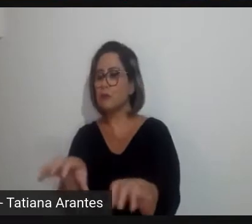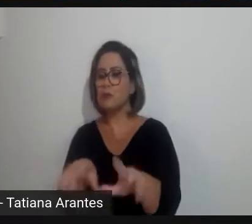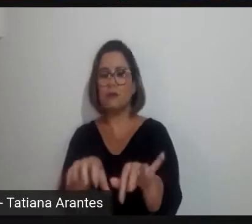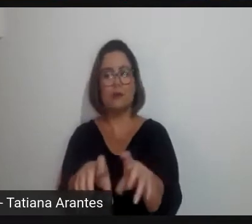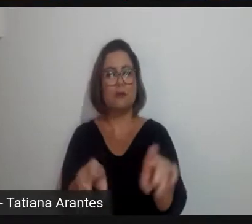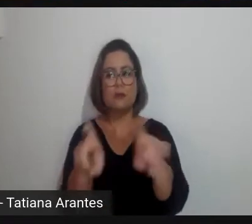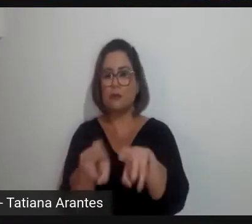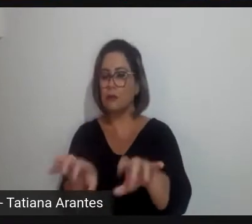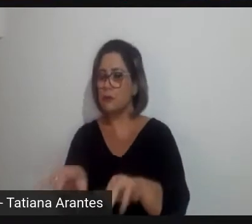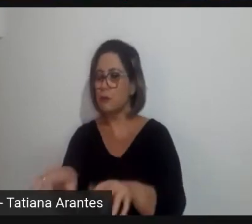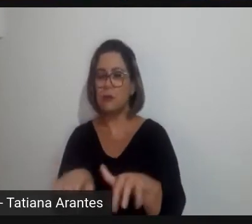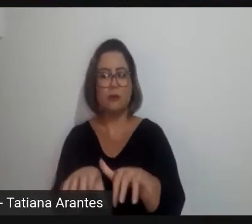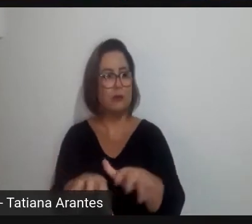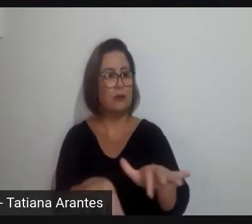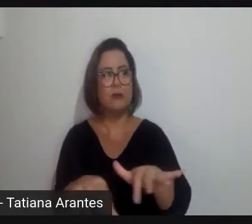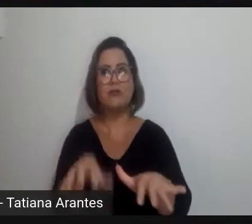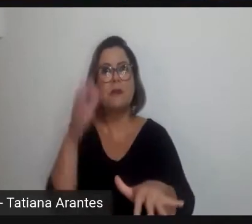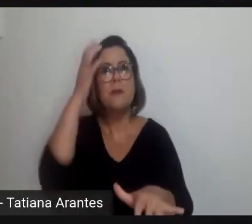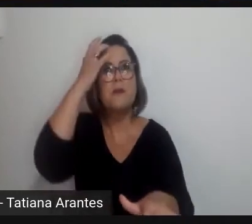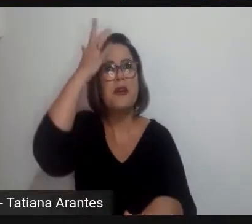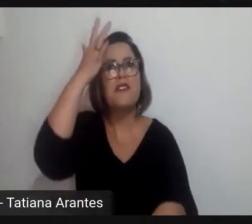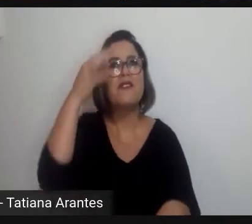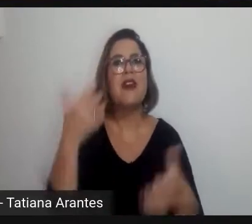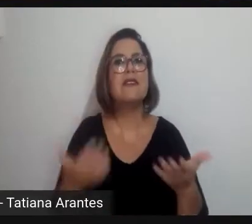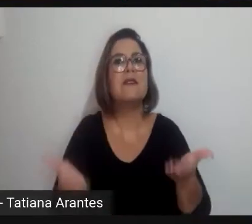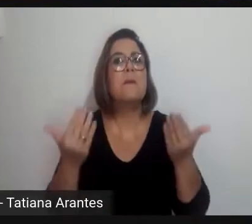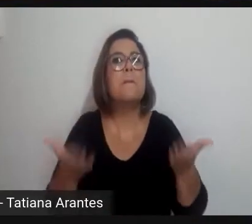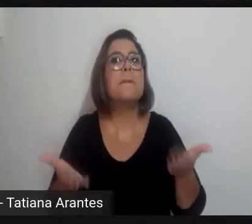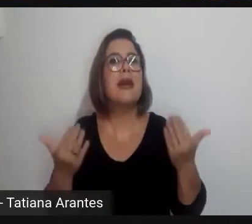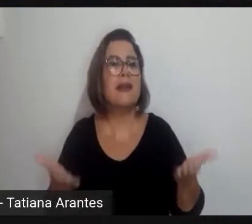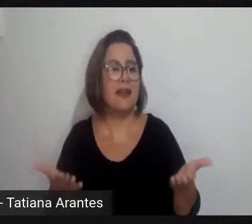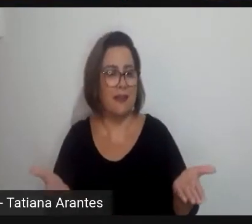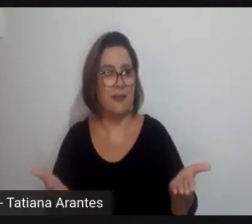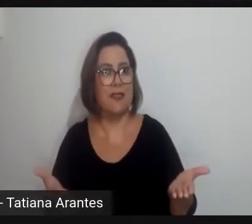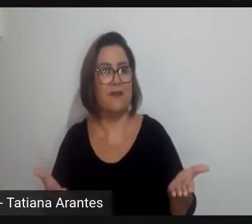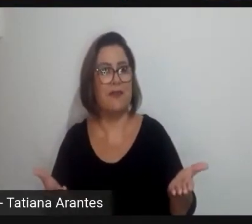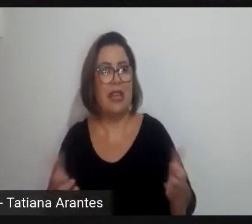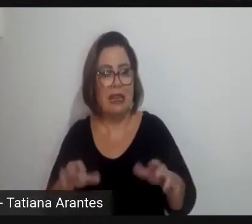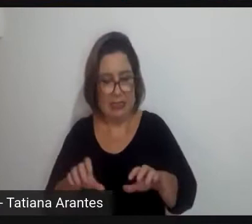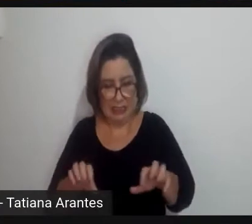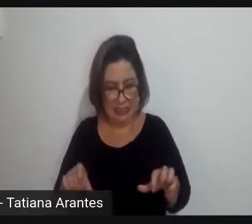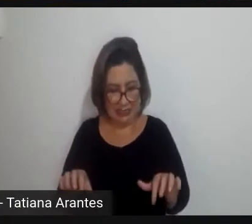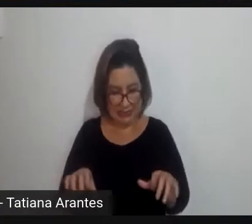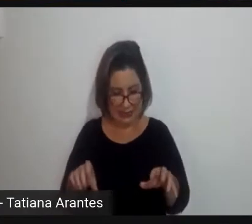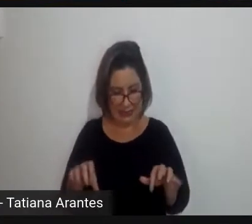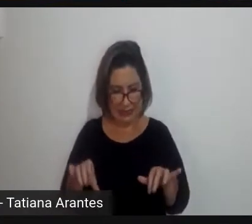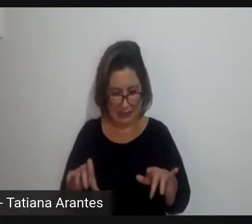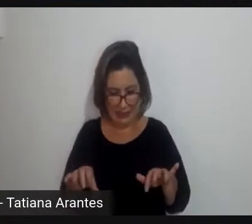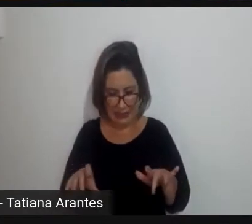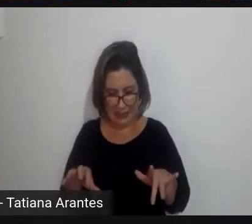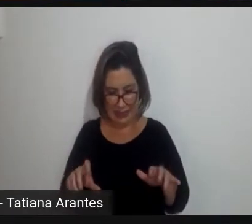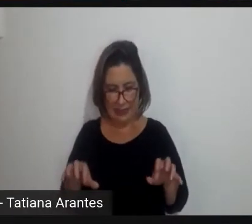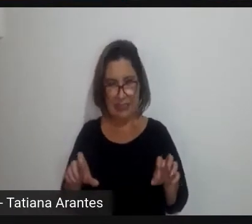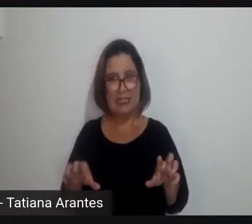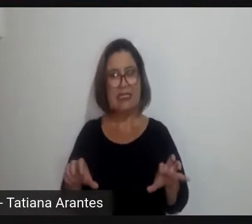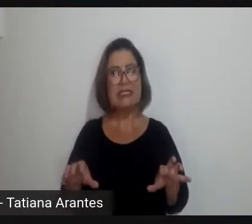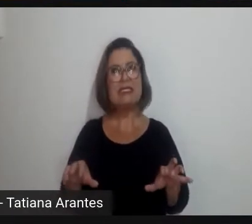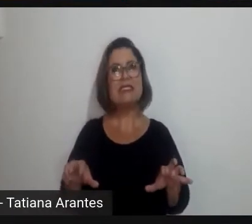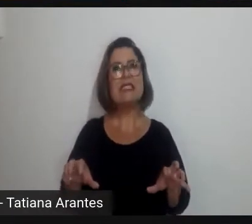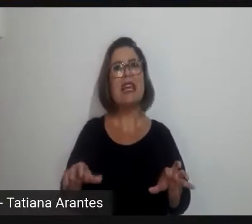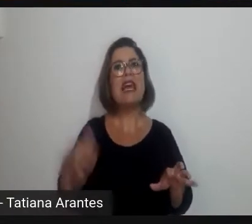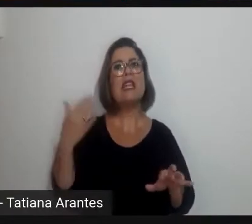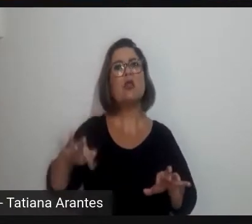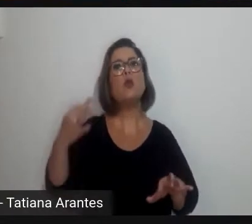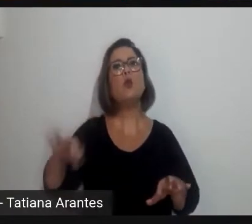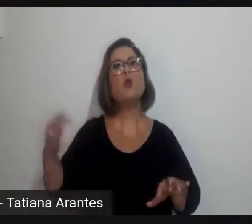tronco, aqui, tá? E não aqui. É por isso que o braço ele tem que ter